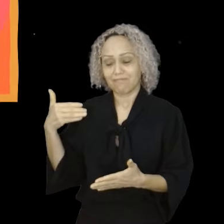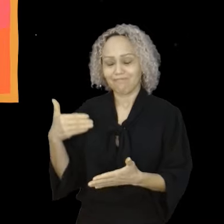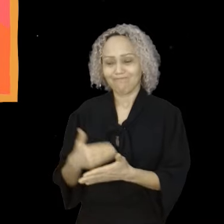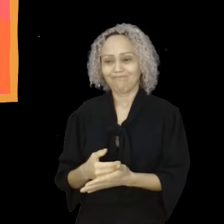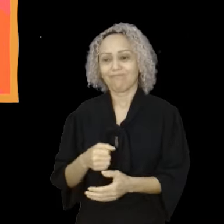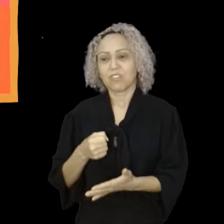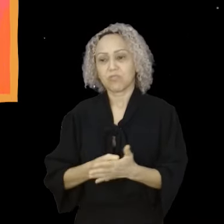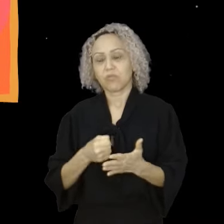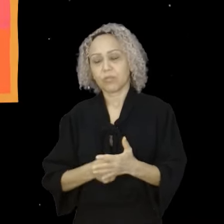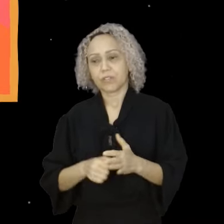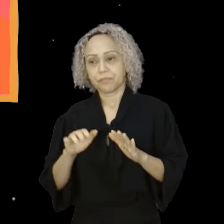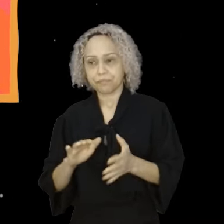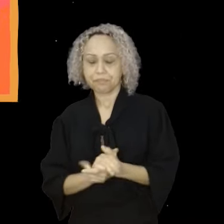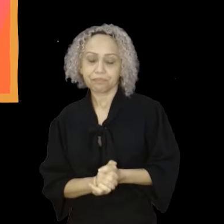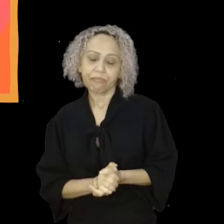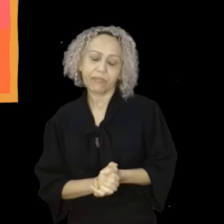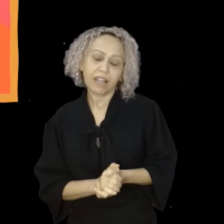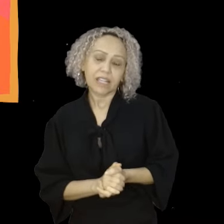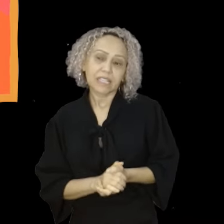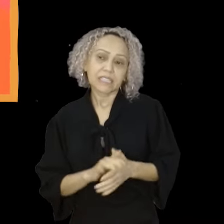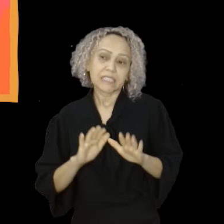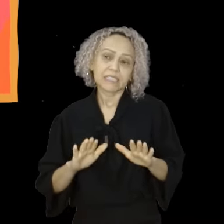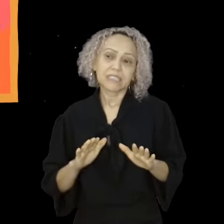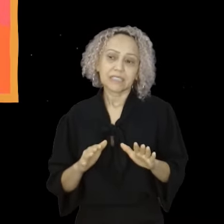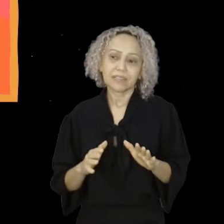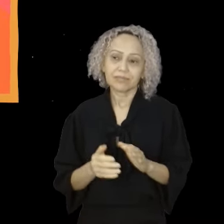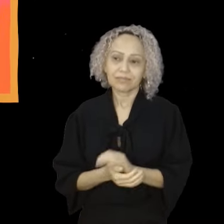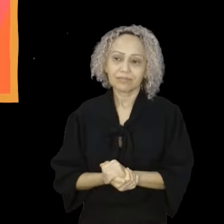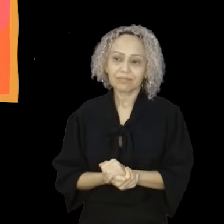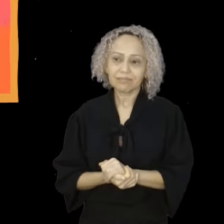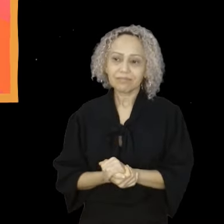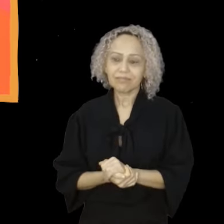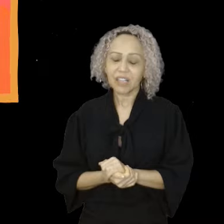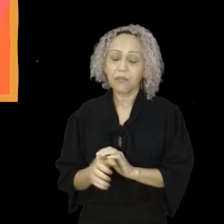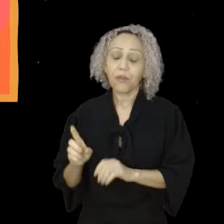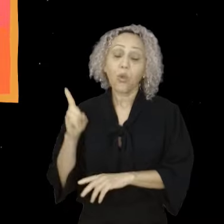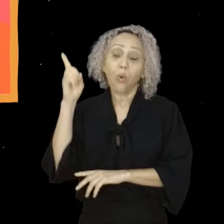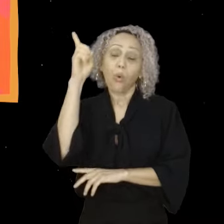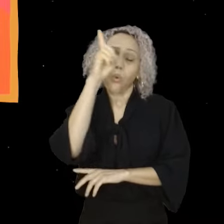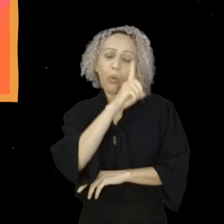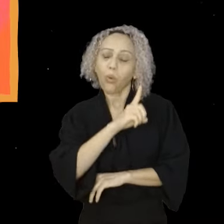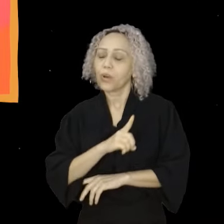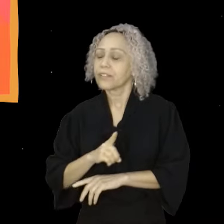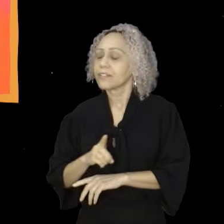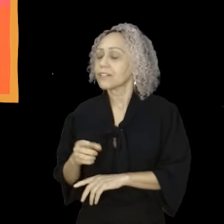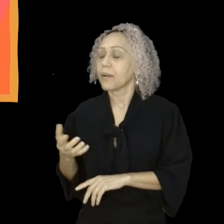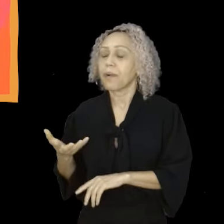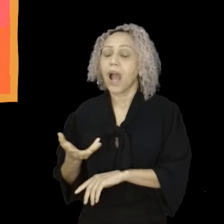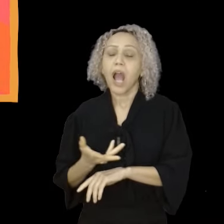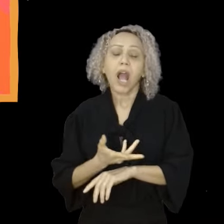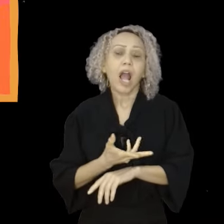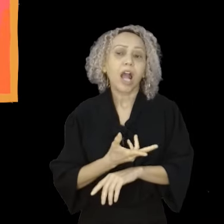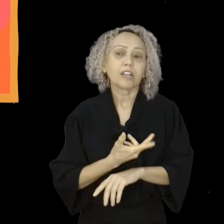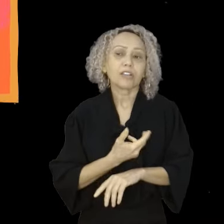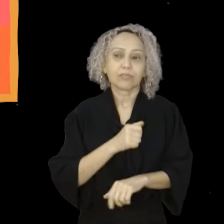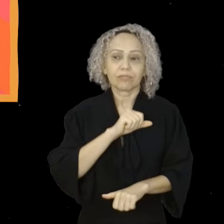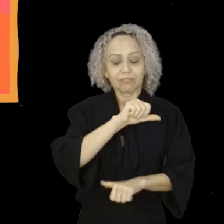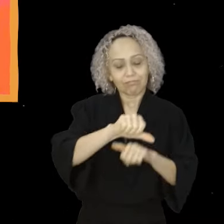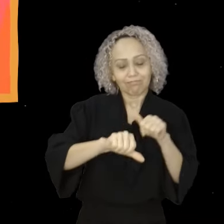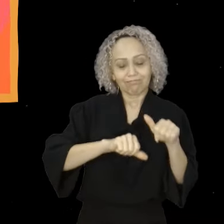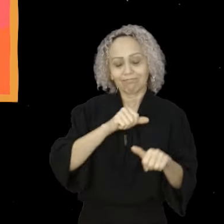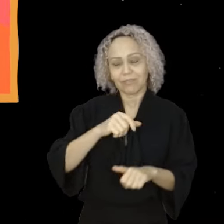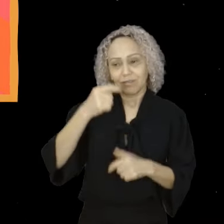mostrei a foto, ela já viu a foto também. Então, foi um dia mágico que mudou o meu